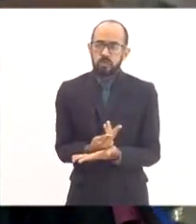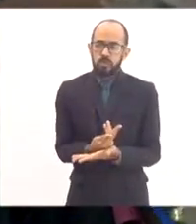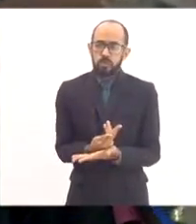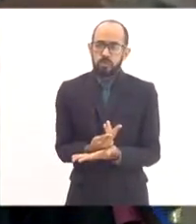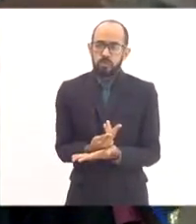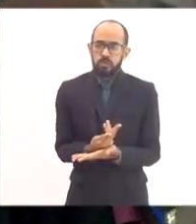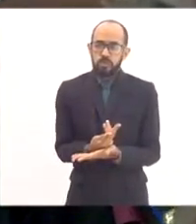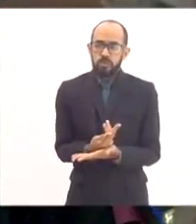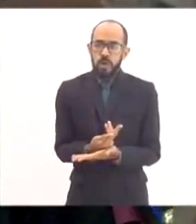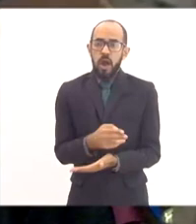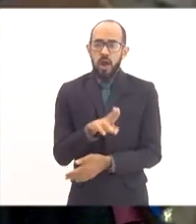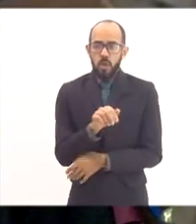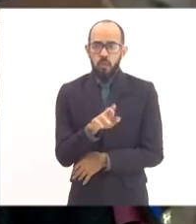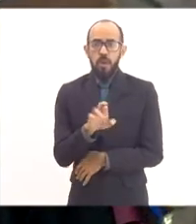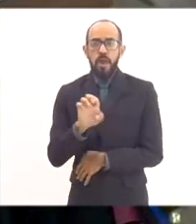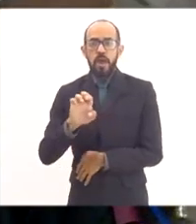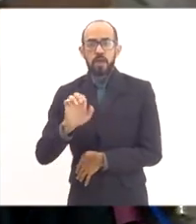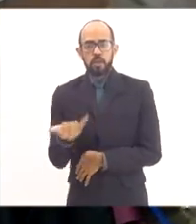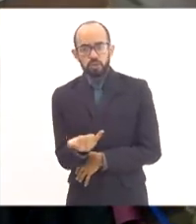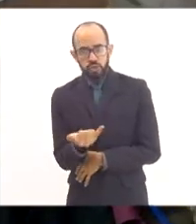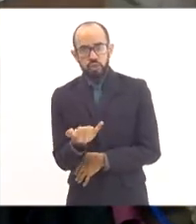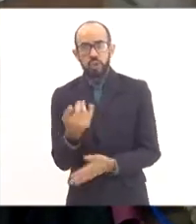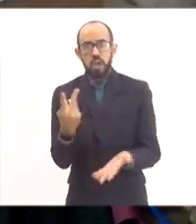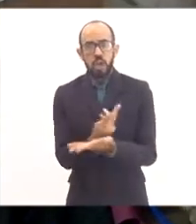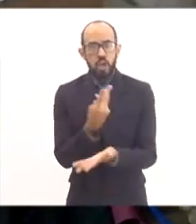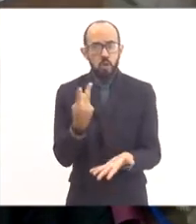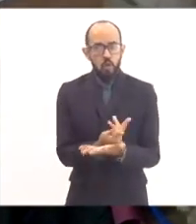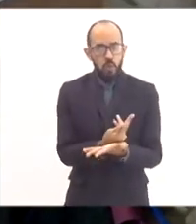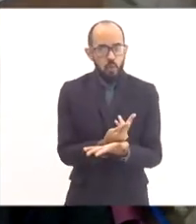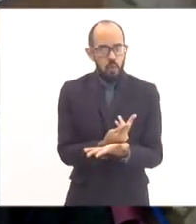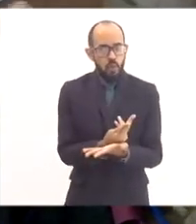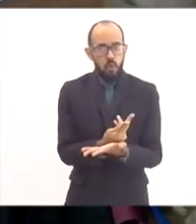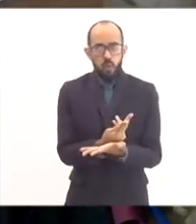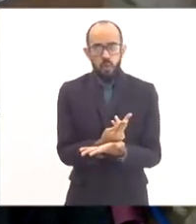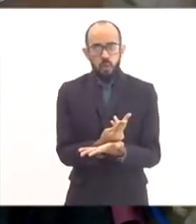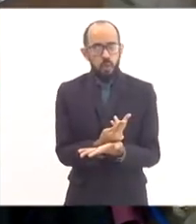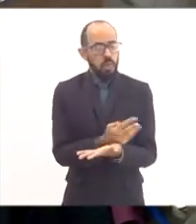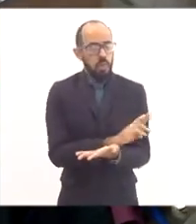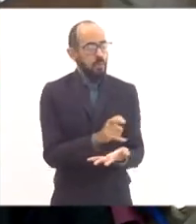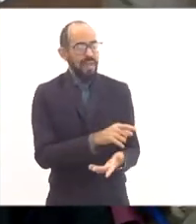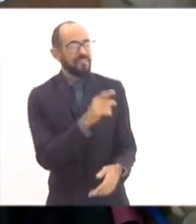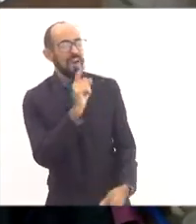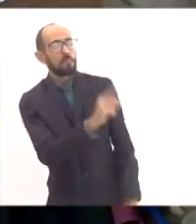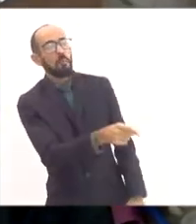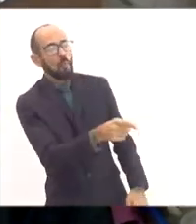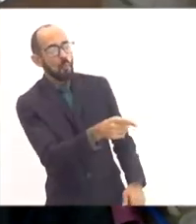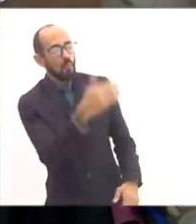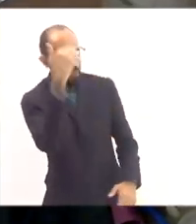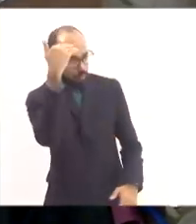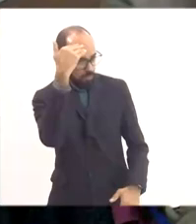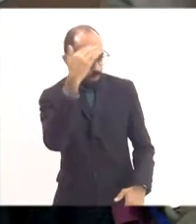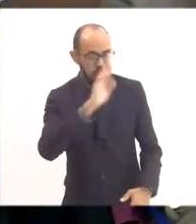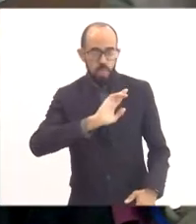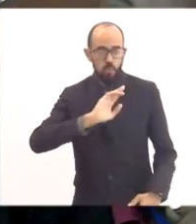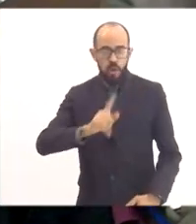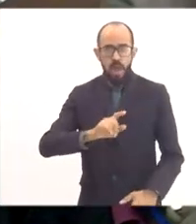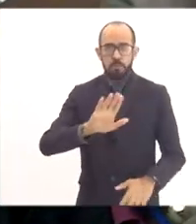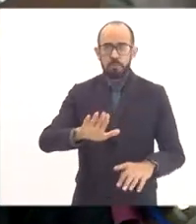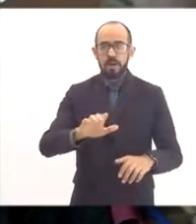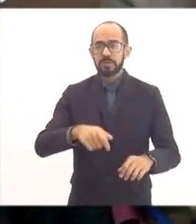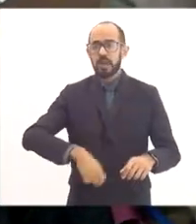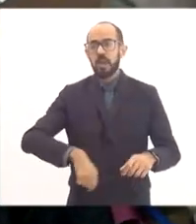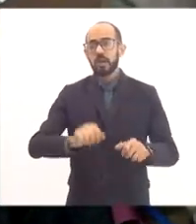a UERJ errou, sim. Lógico, a UERJ errou. Não estou aqui para apontar culpados. No entanto, a UERJ não corrigiu redações